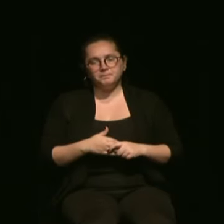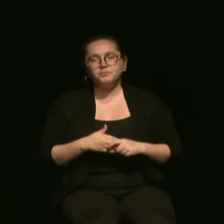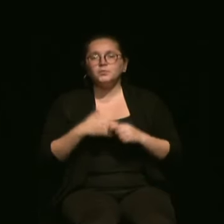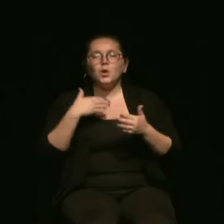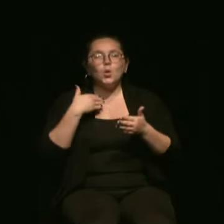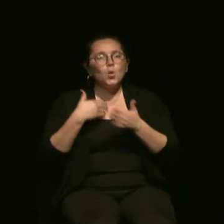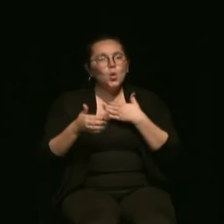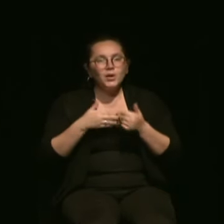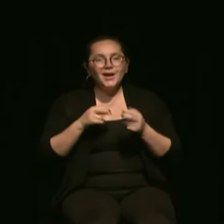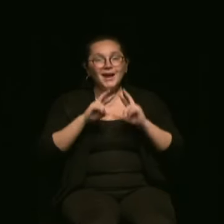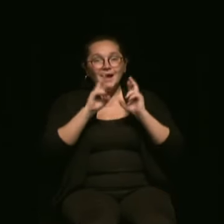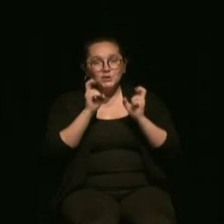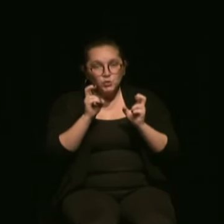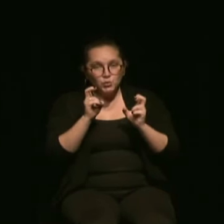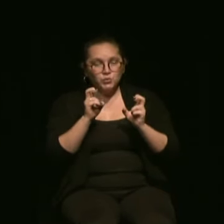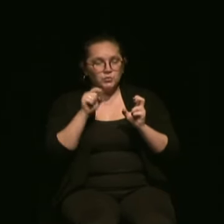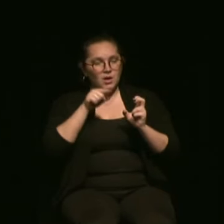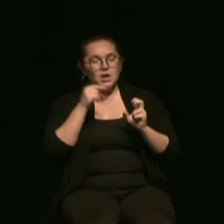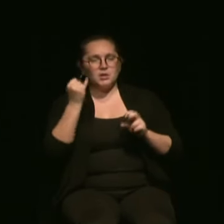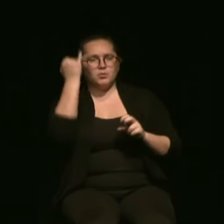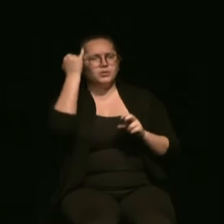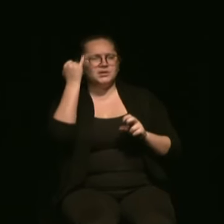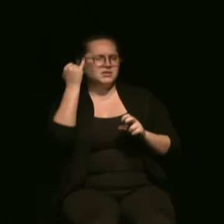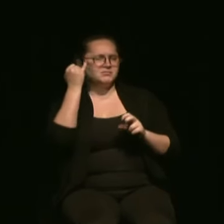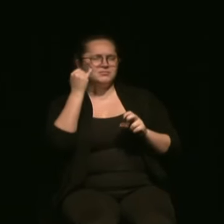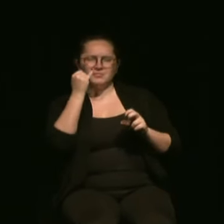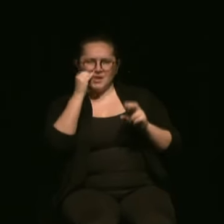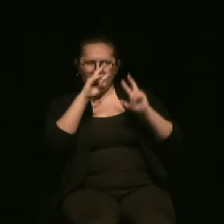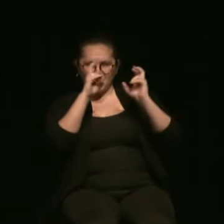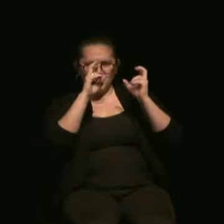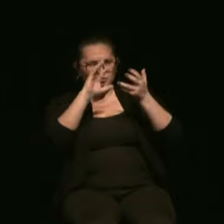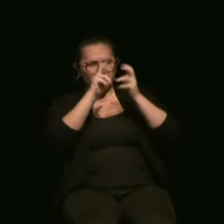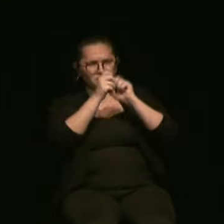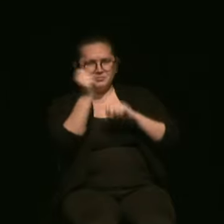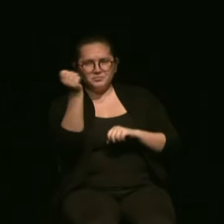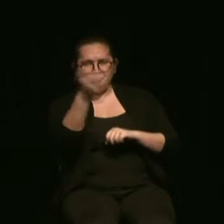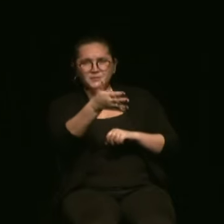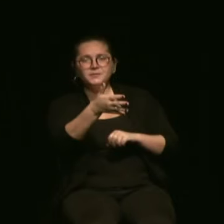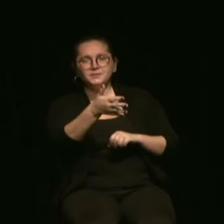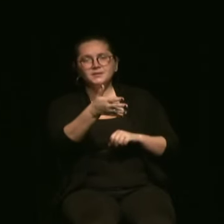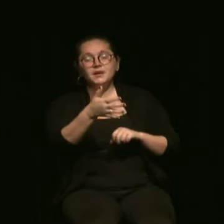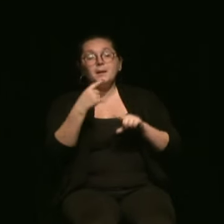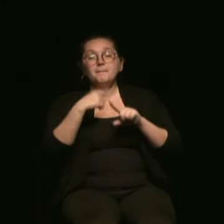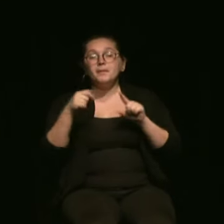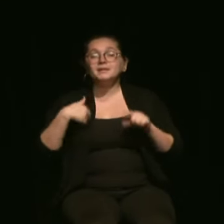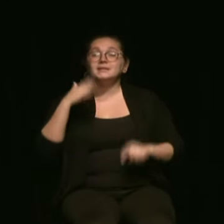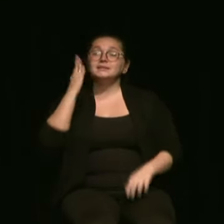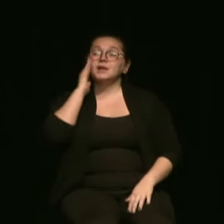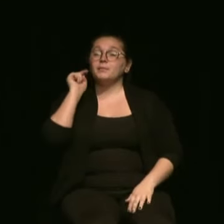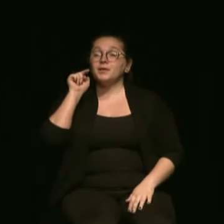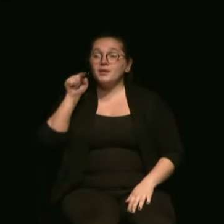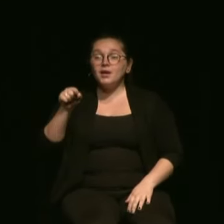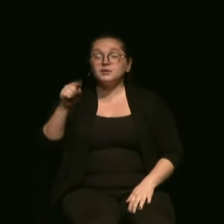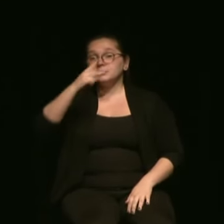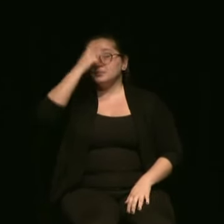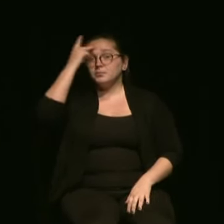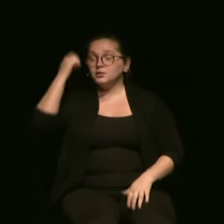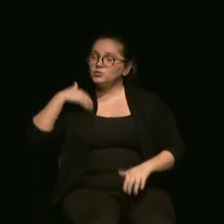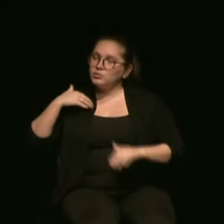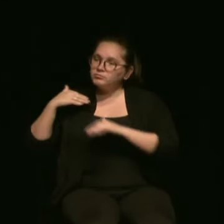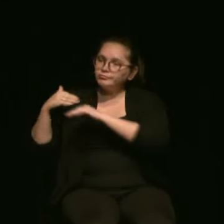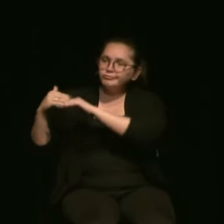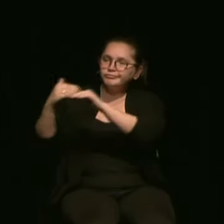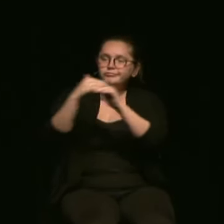Qualquer assunto que não fosse crucial para o Coutinho era descartado. Mas ele presume que essas são questões universais. Todos nós temos problemas